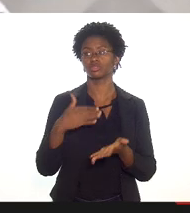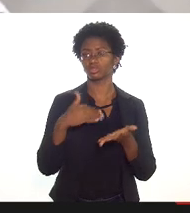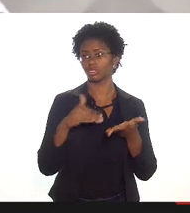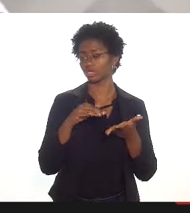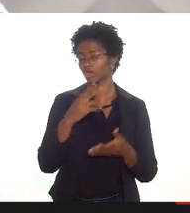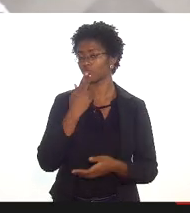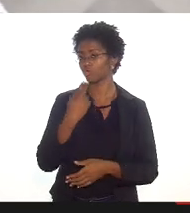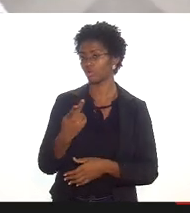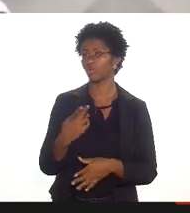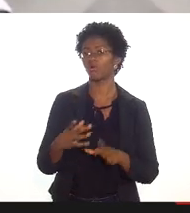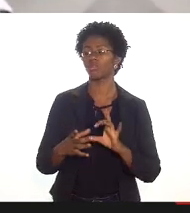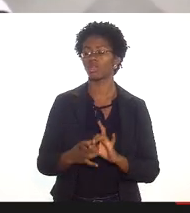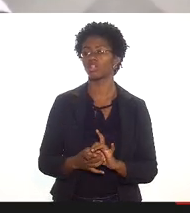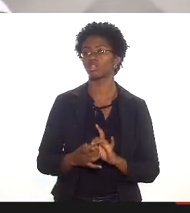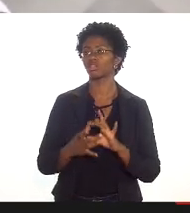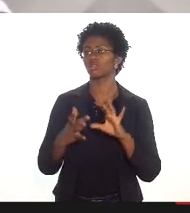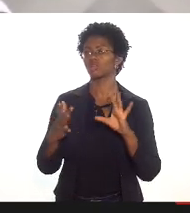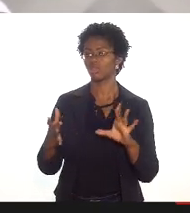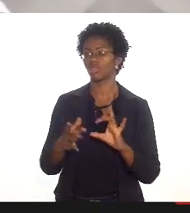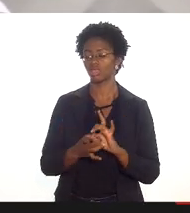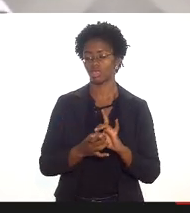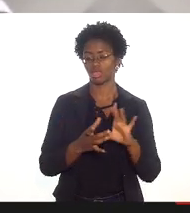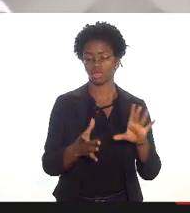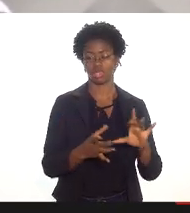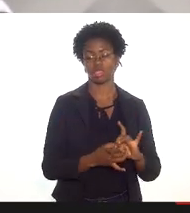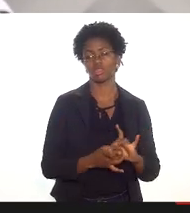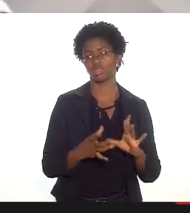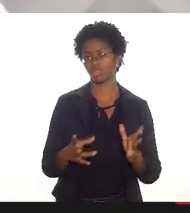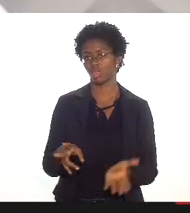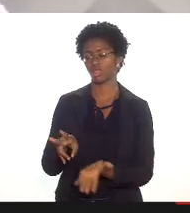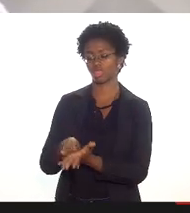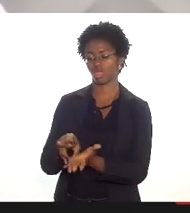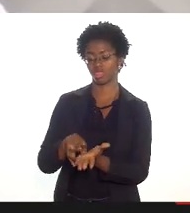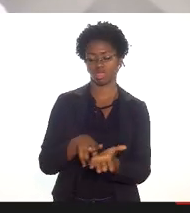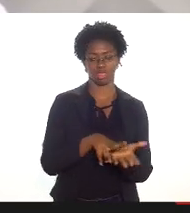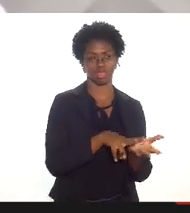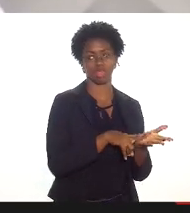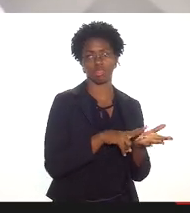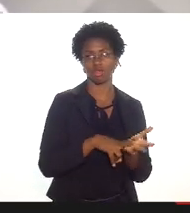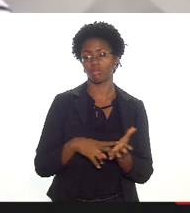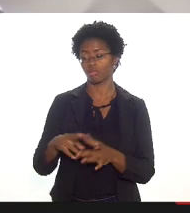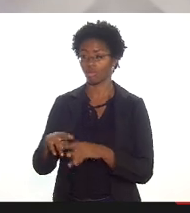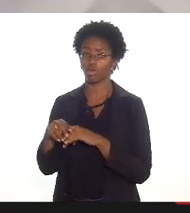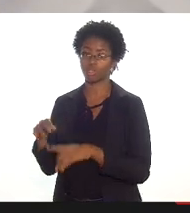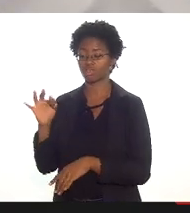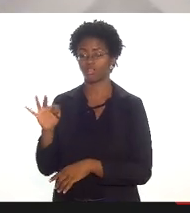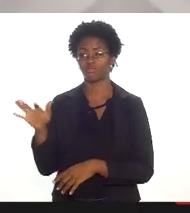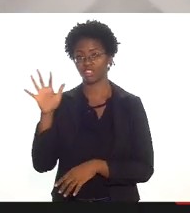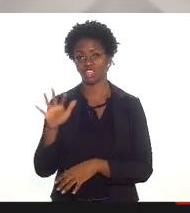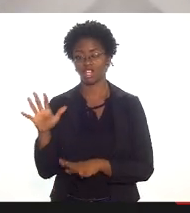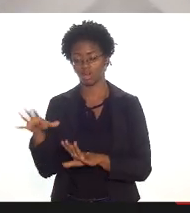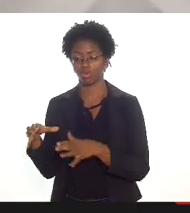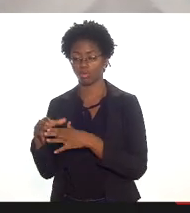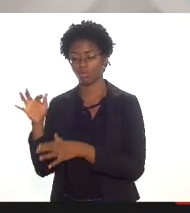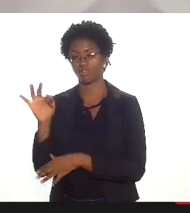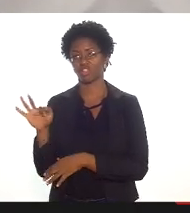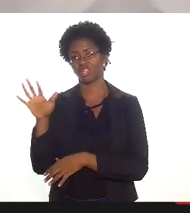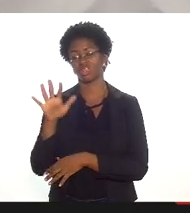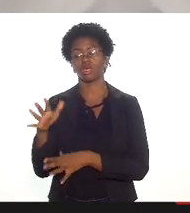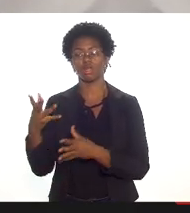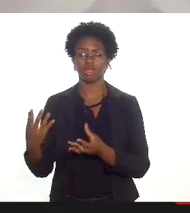da disponibilidade dos leitos que seriam cedidos pela rede federal, né? Então, que haveria